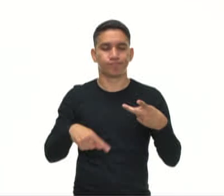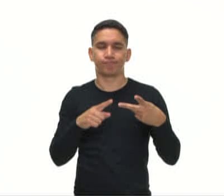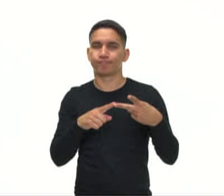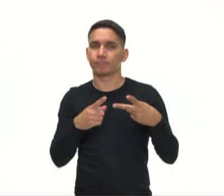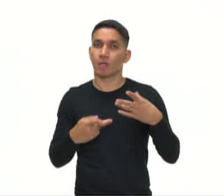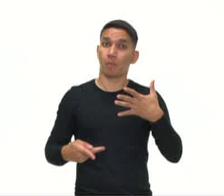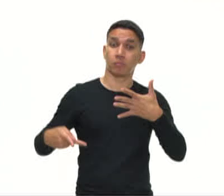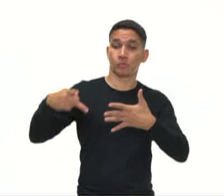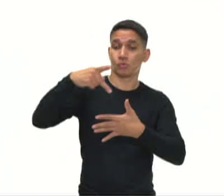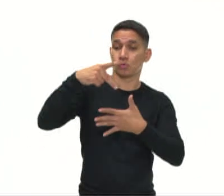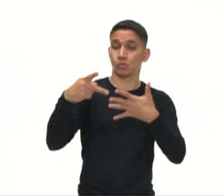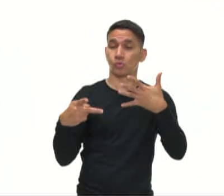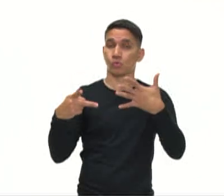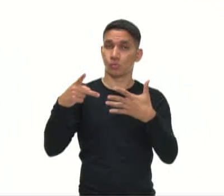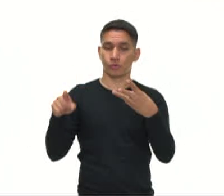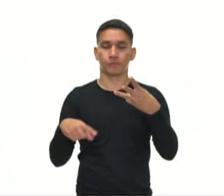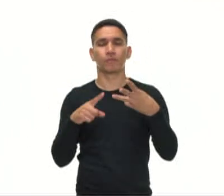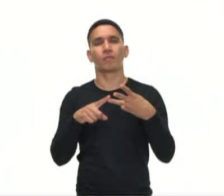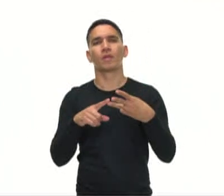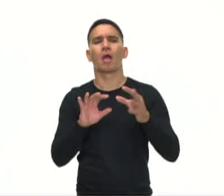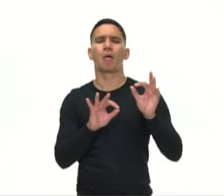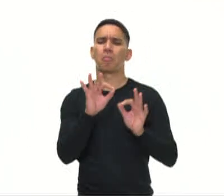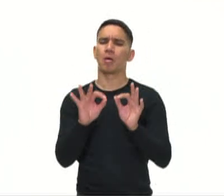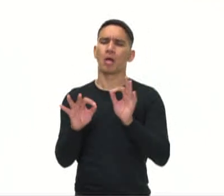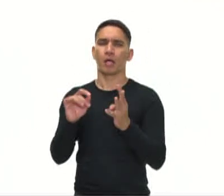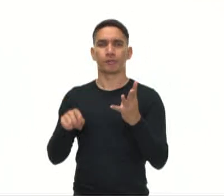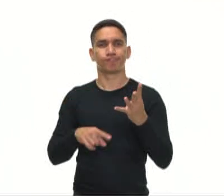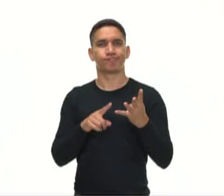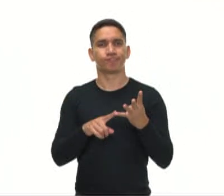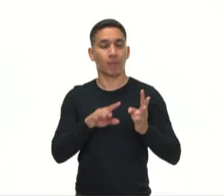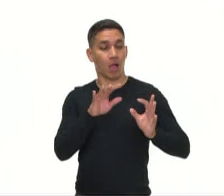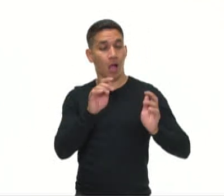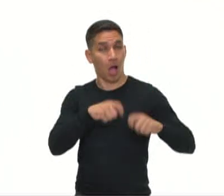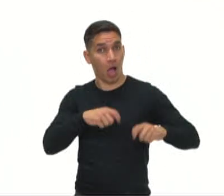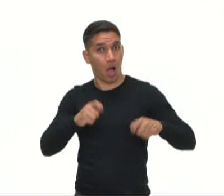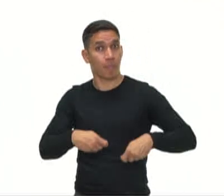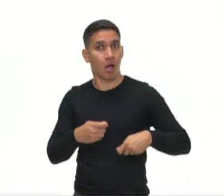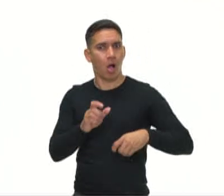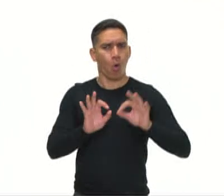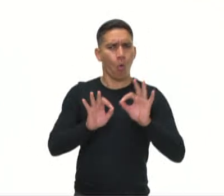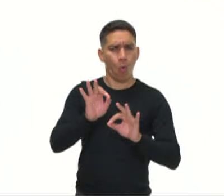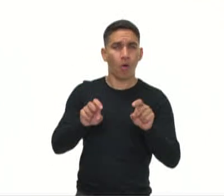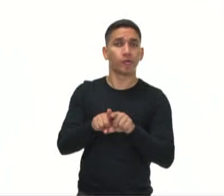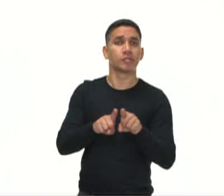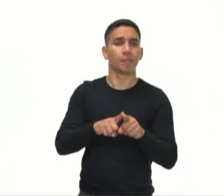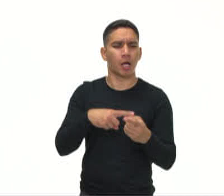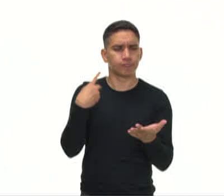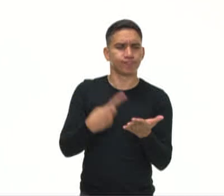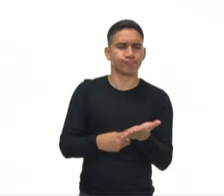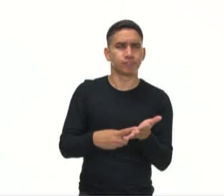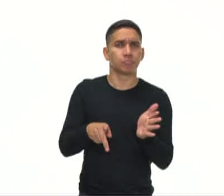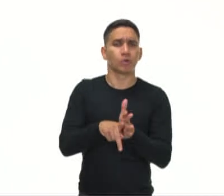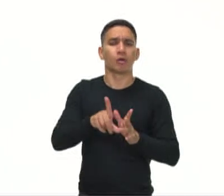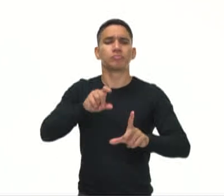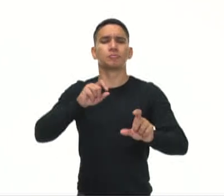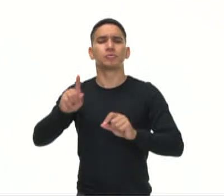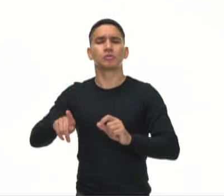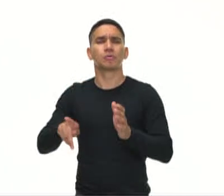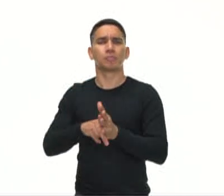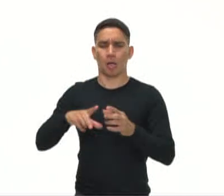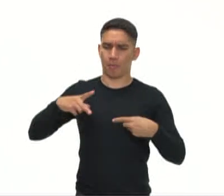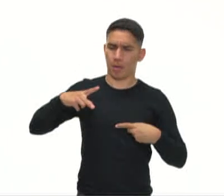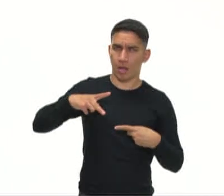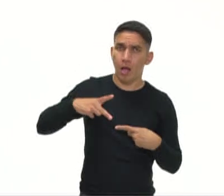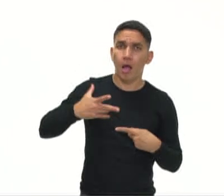o planejamento, a capacidade de organização e tomada de decisão no nível pessoal, acadêmico